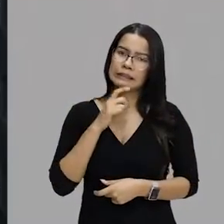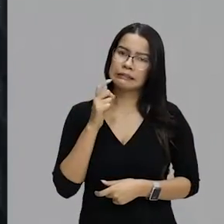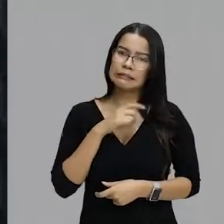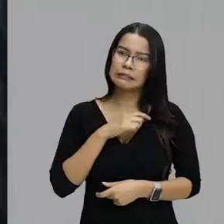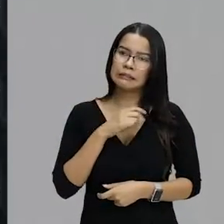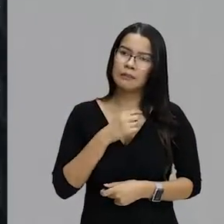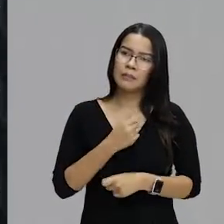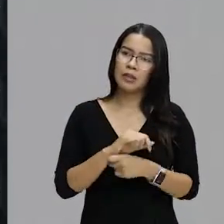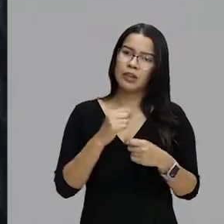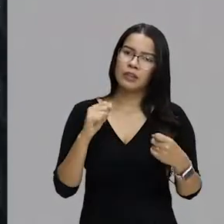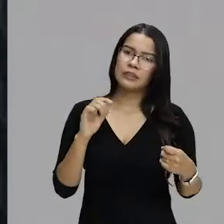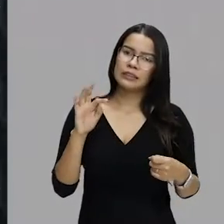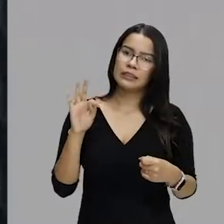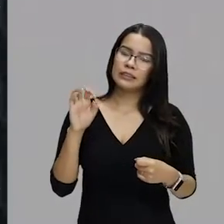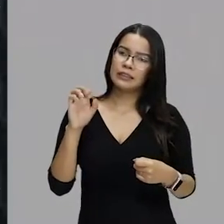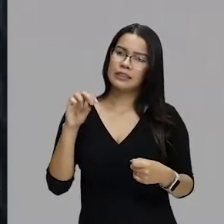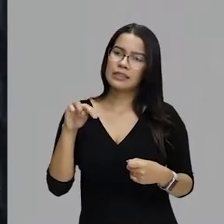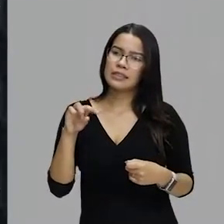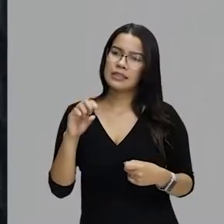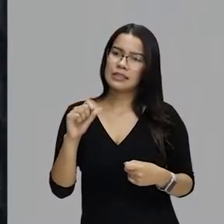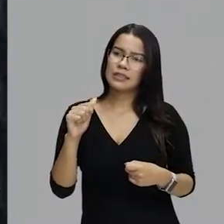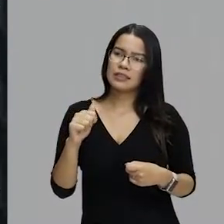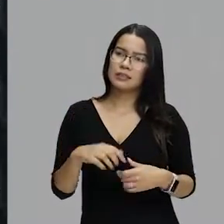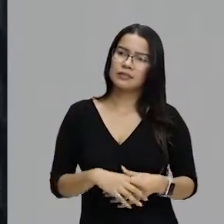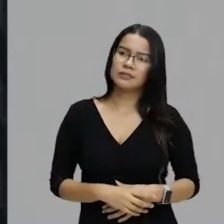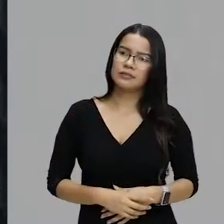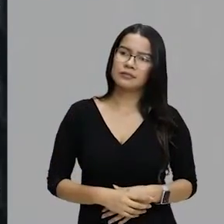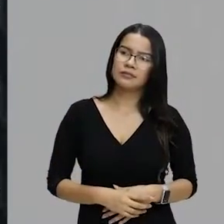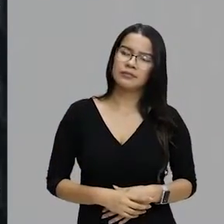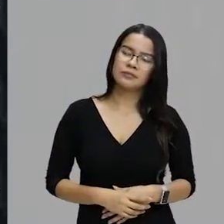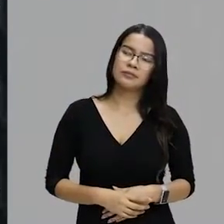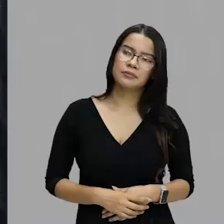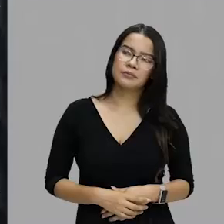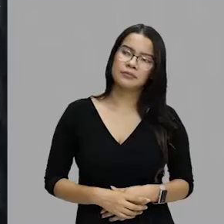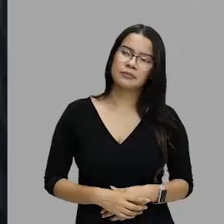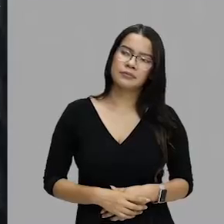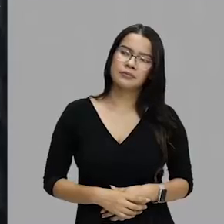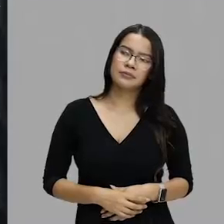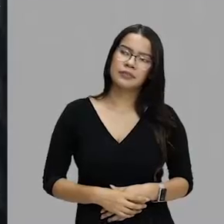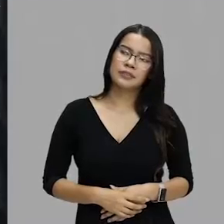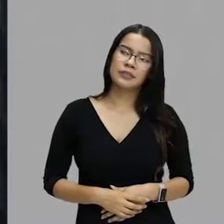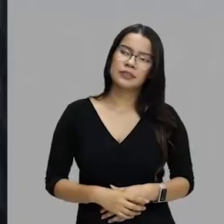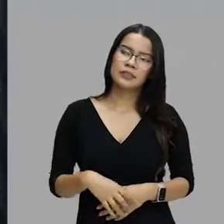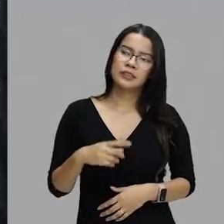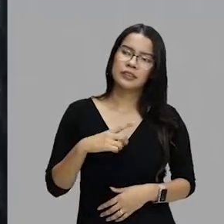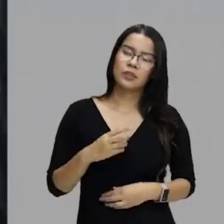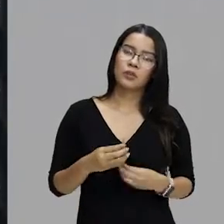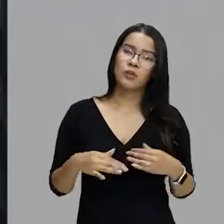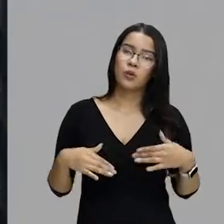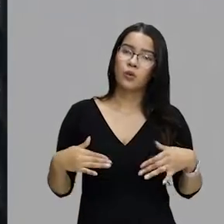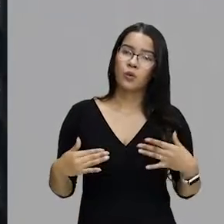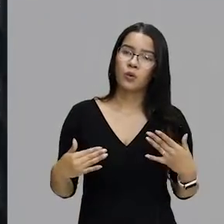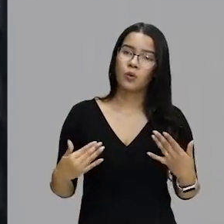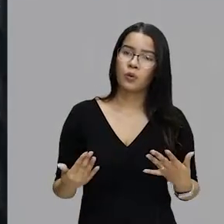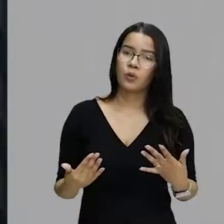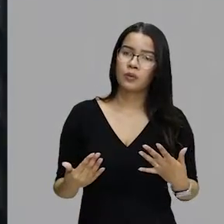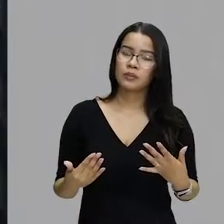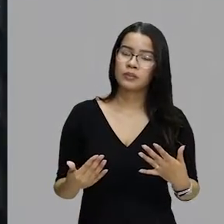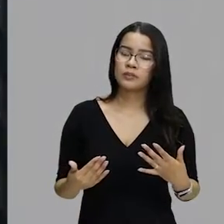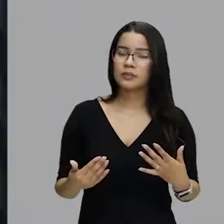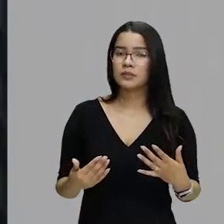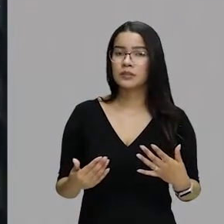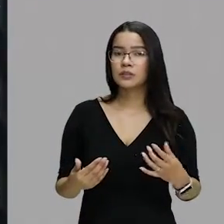maior tensão da Guerra Fria. O momento de maior tensão da Guerra Fria teria sido quando